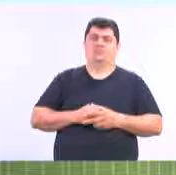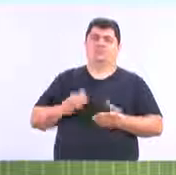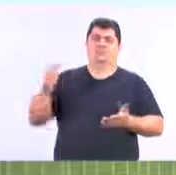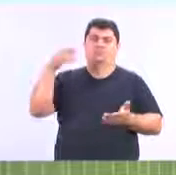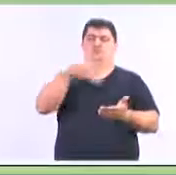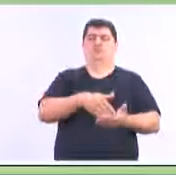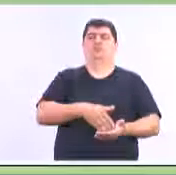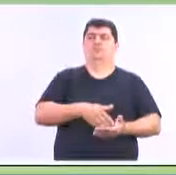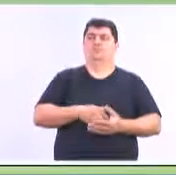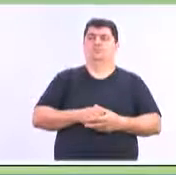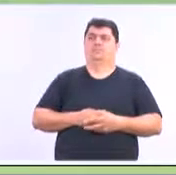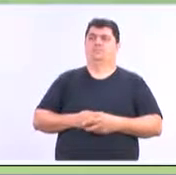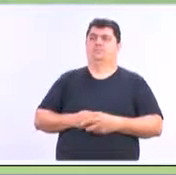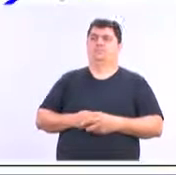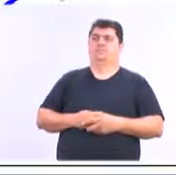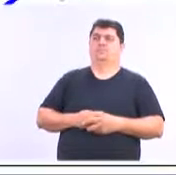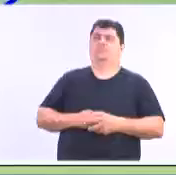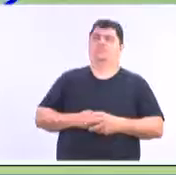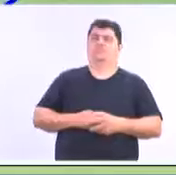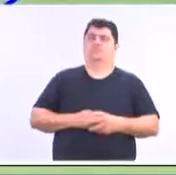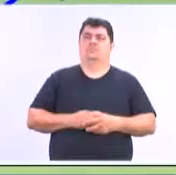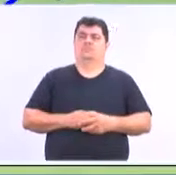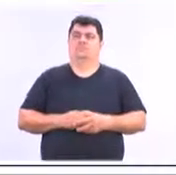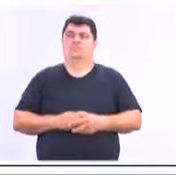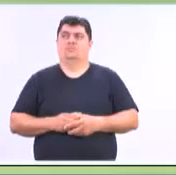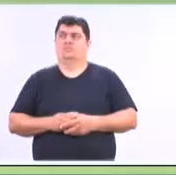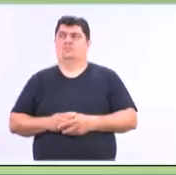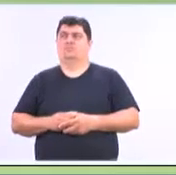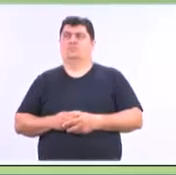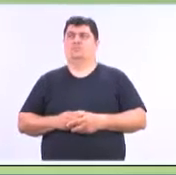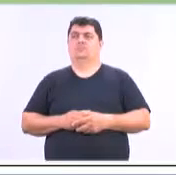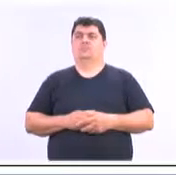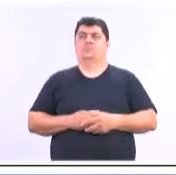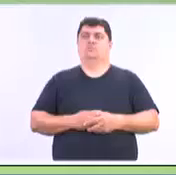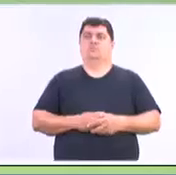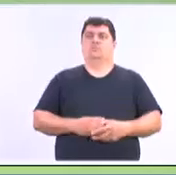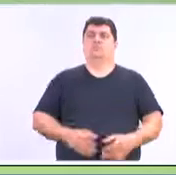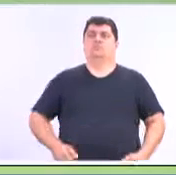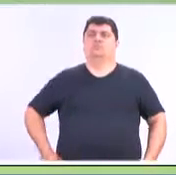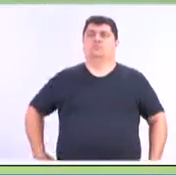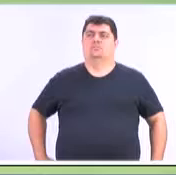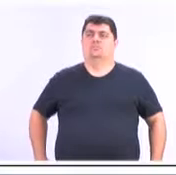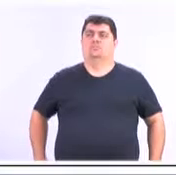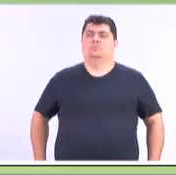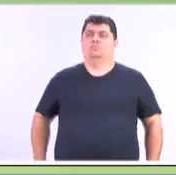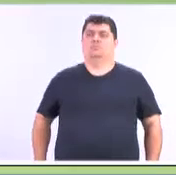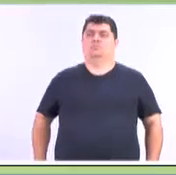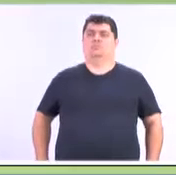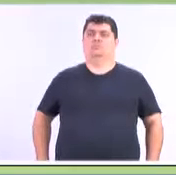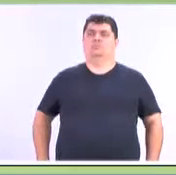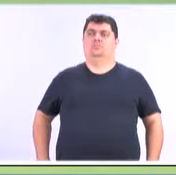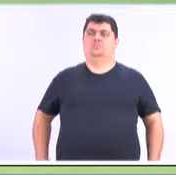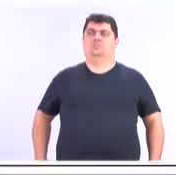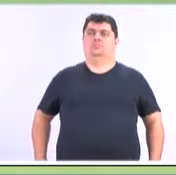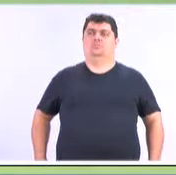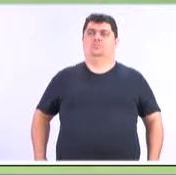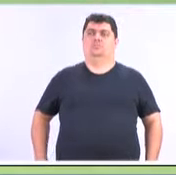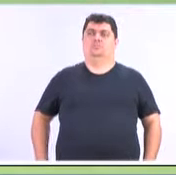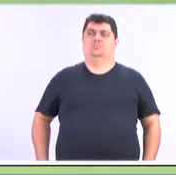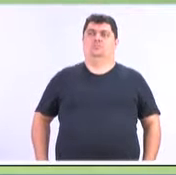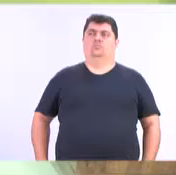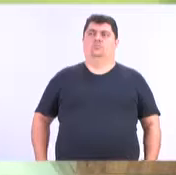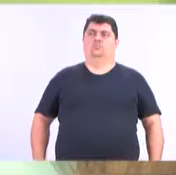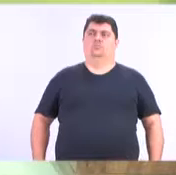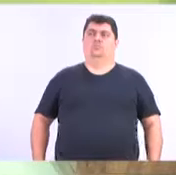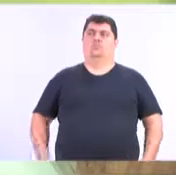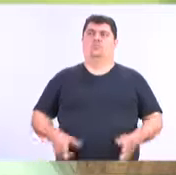último slide aqui, que a gente separou. Tem mais algum conceito, professor, que chegou para a gente? Professor, nesse meio tempo? Antes de